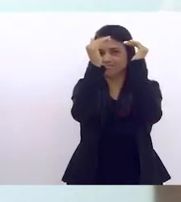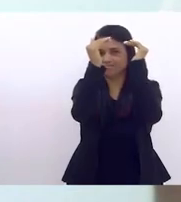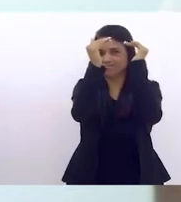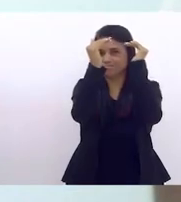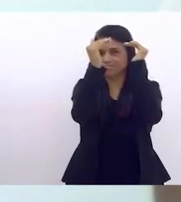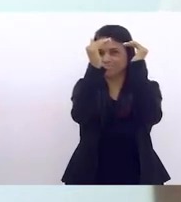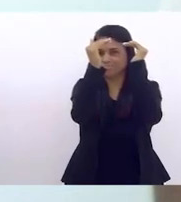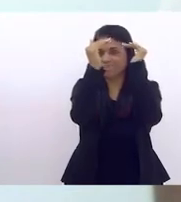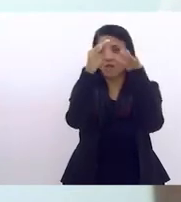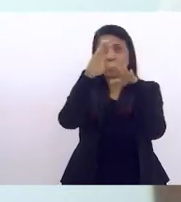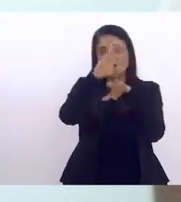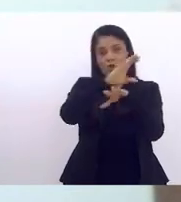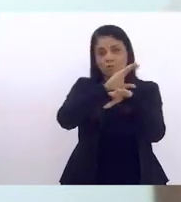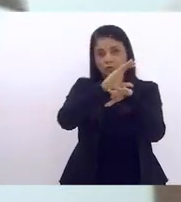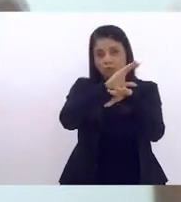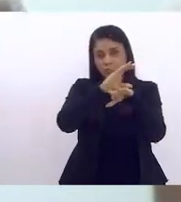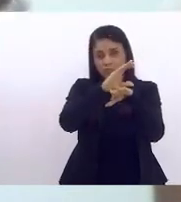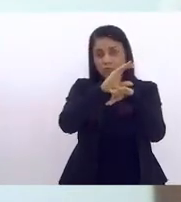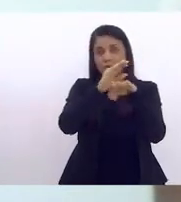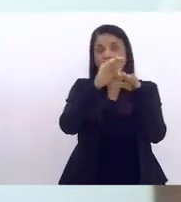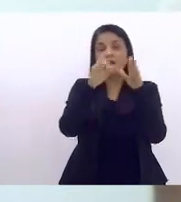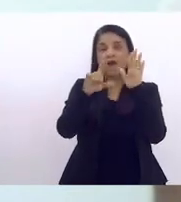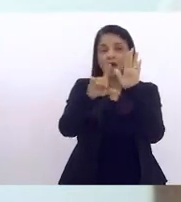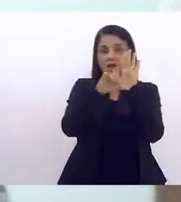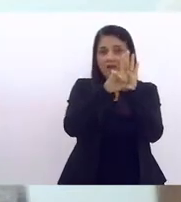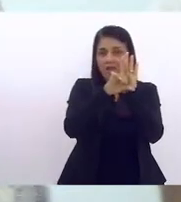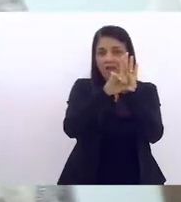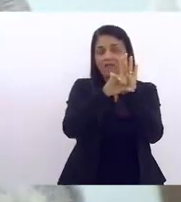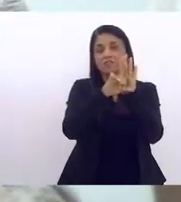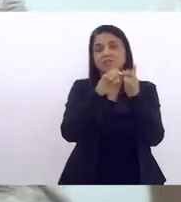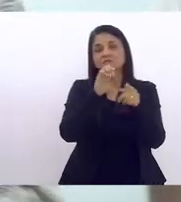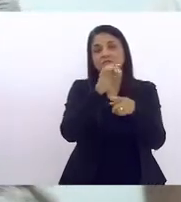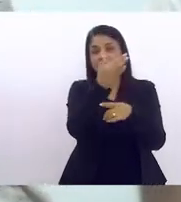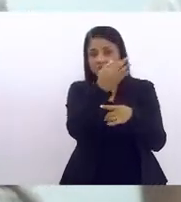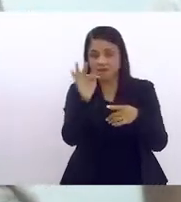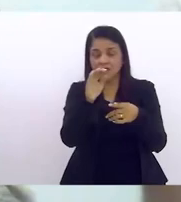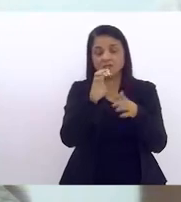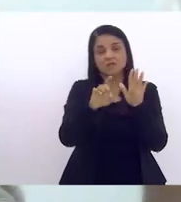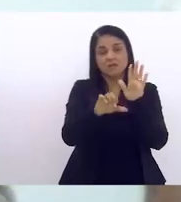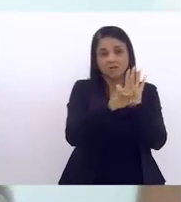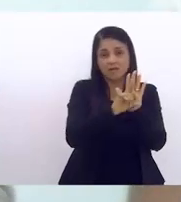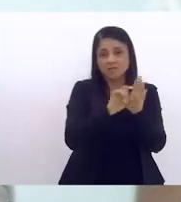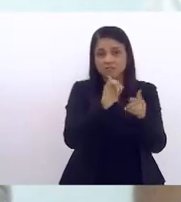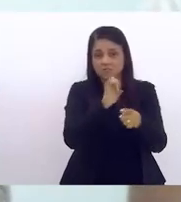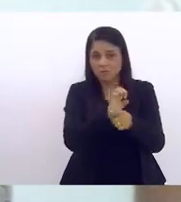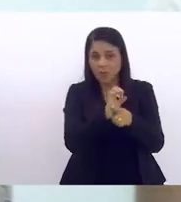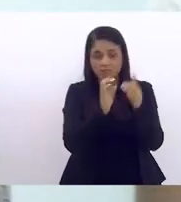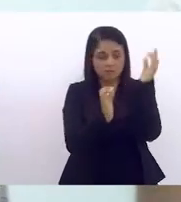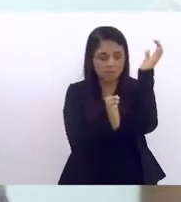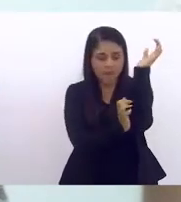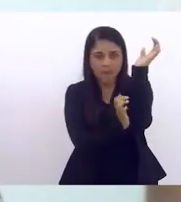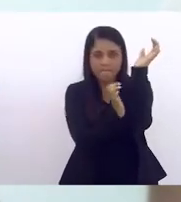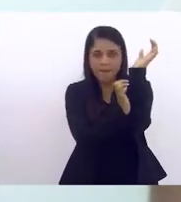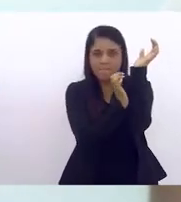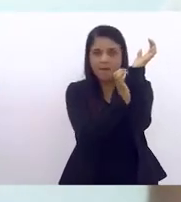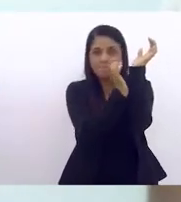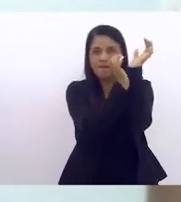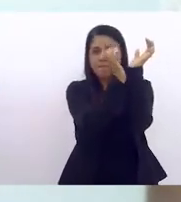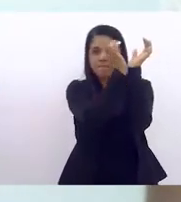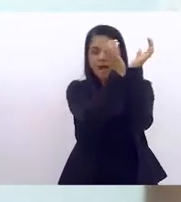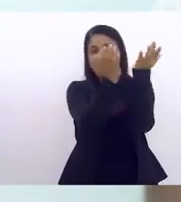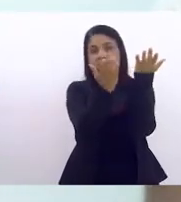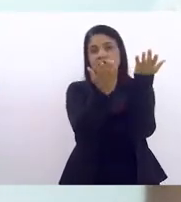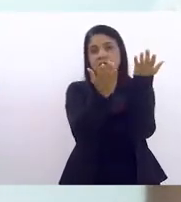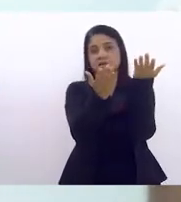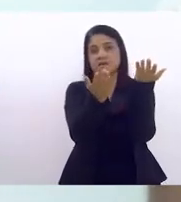A Constituição, as leis federais, as leis estaduais, as resoluções estão vários degraus abaixo da lei